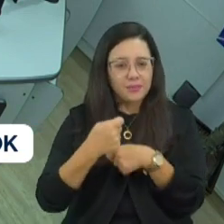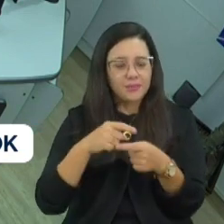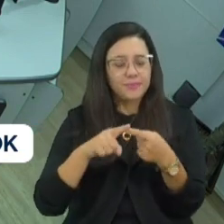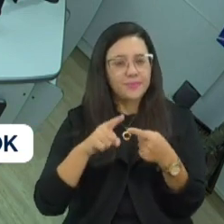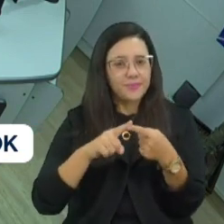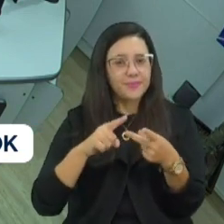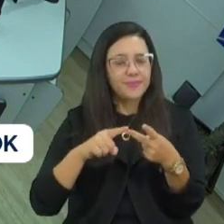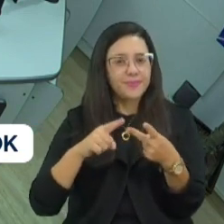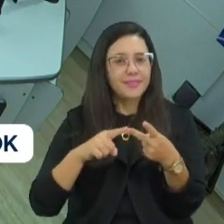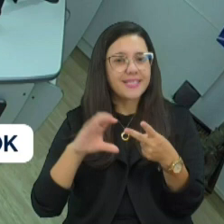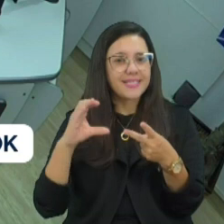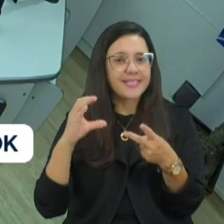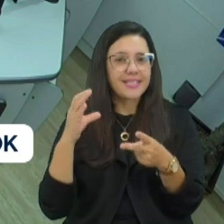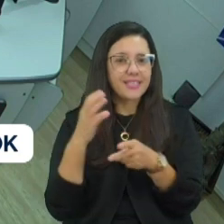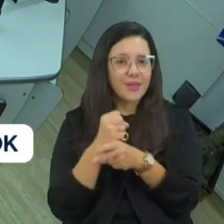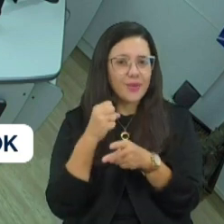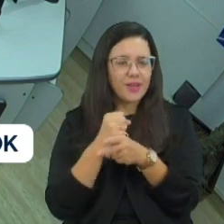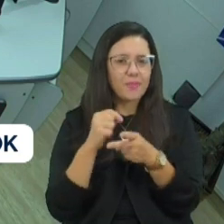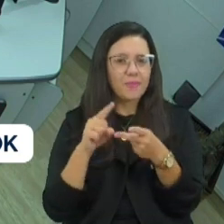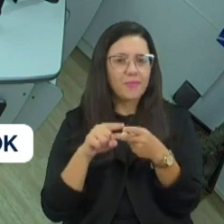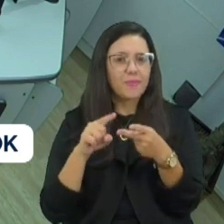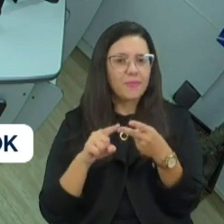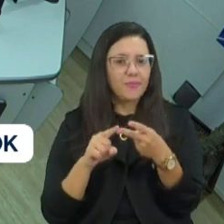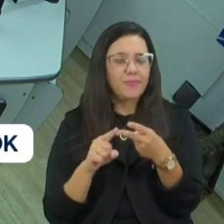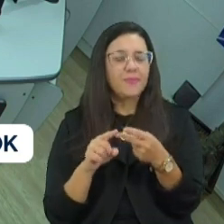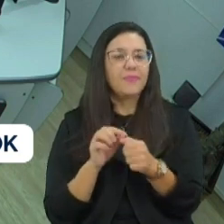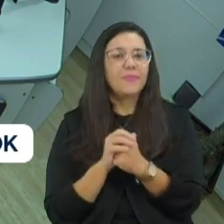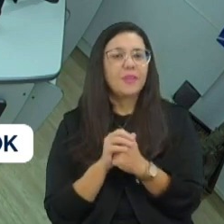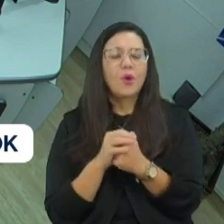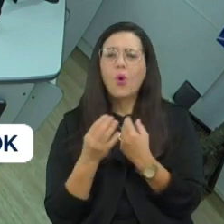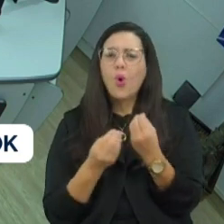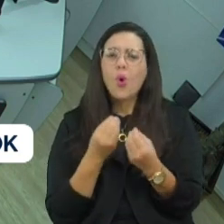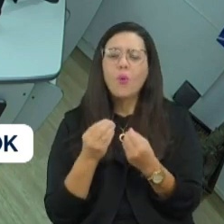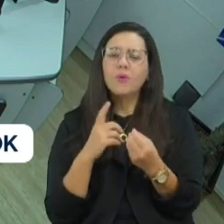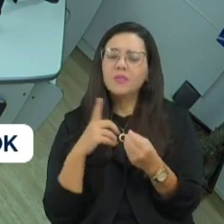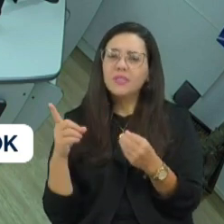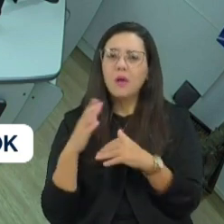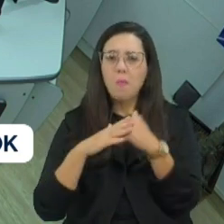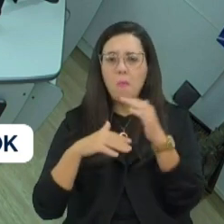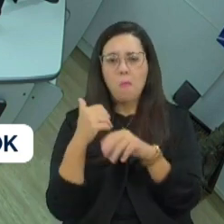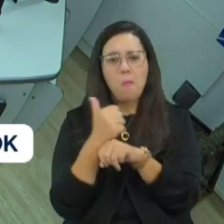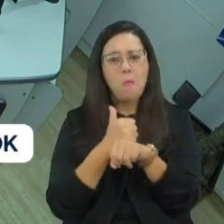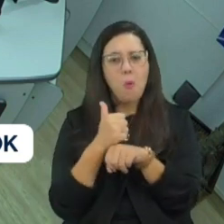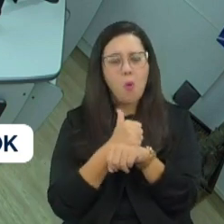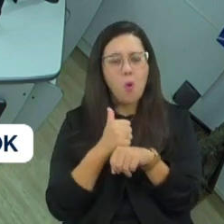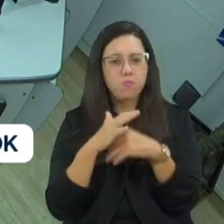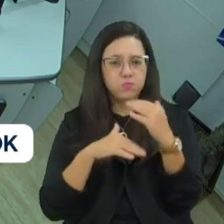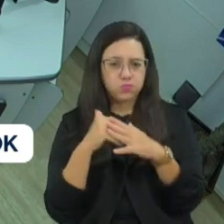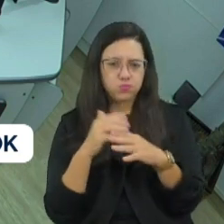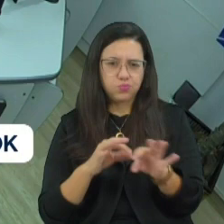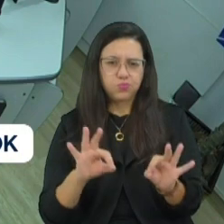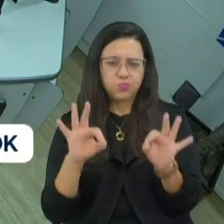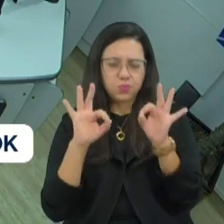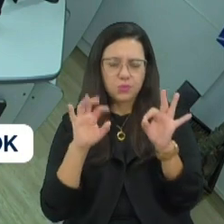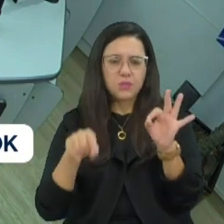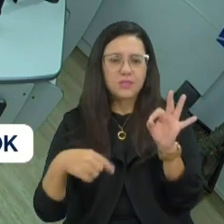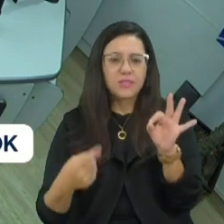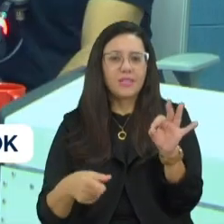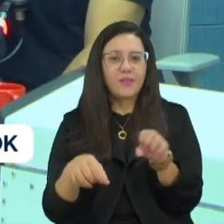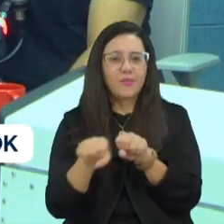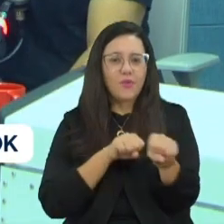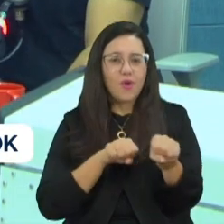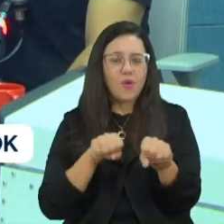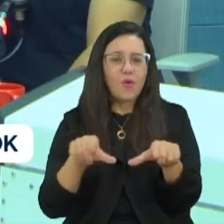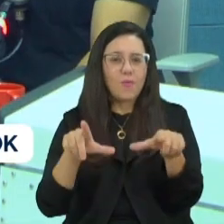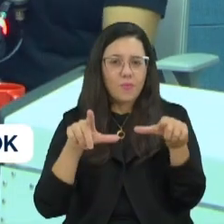Contábeis, como é que está o mercado, né, o profissional aqui da Unifev, ele sai formado